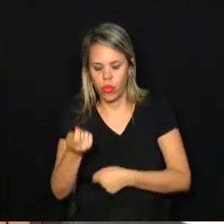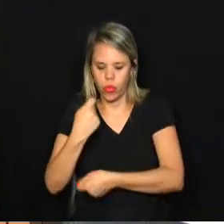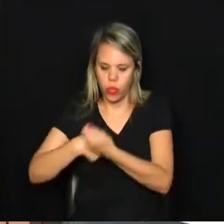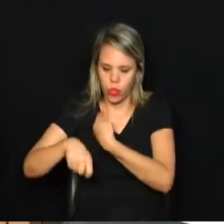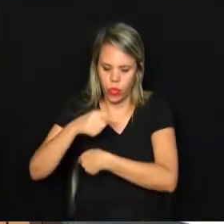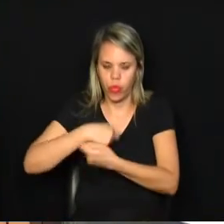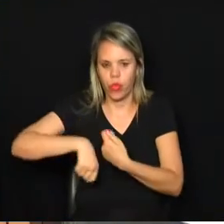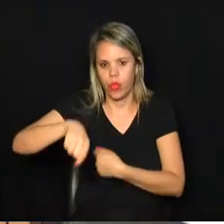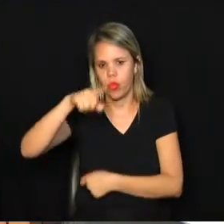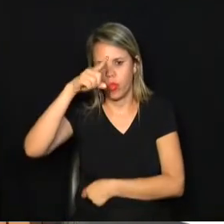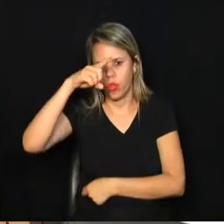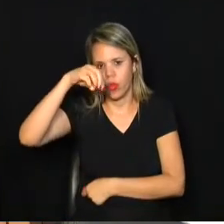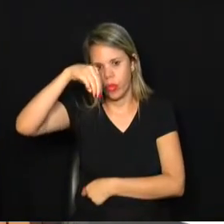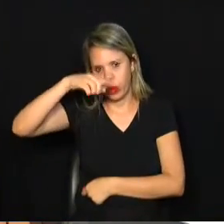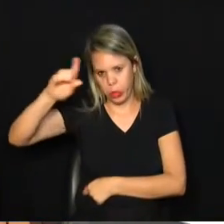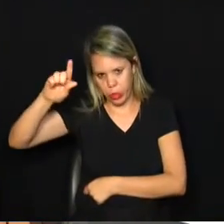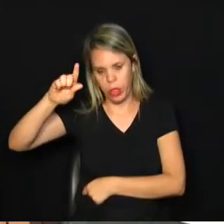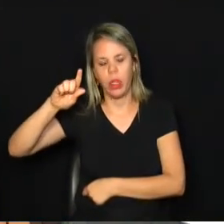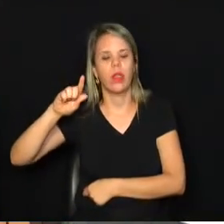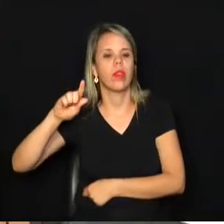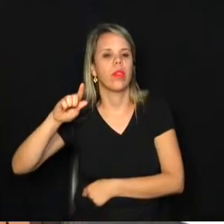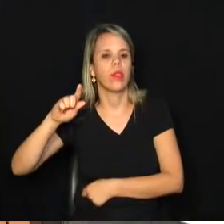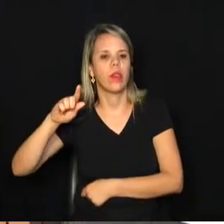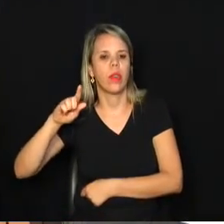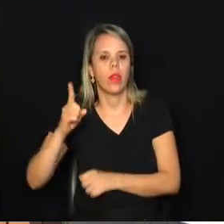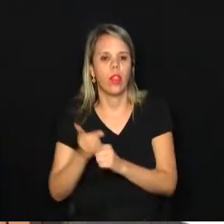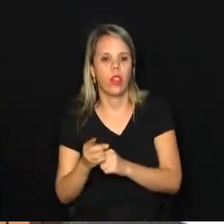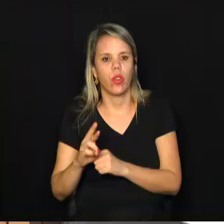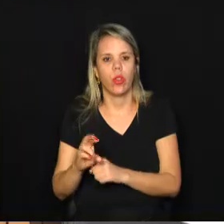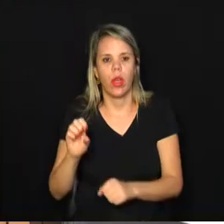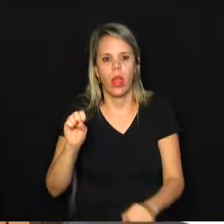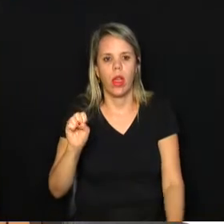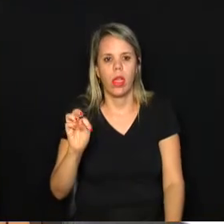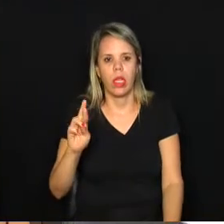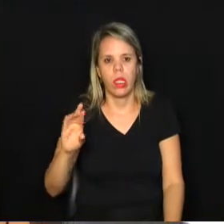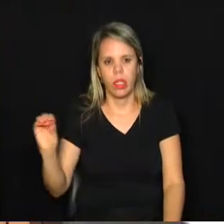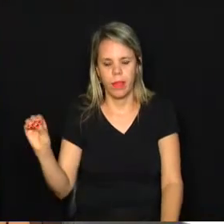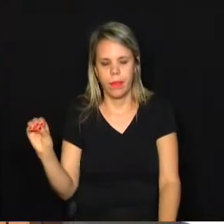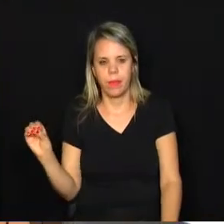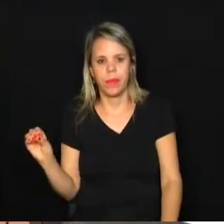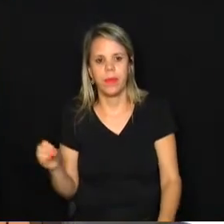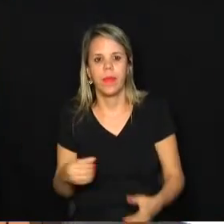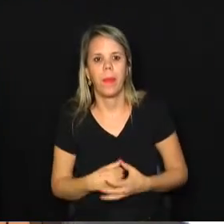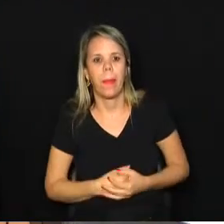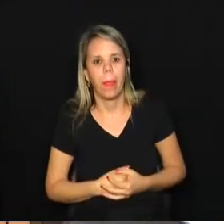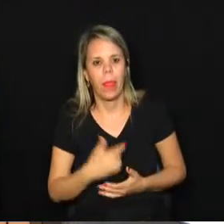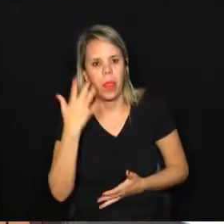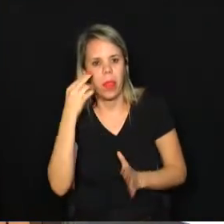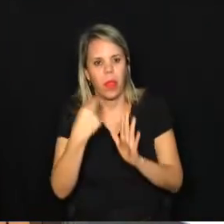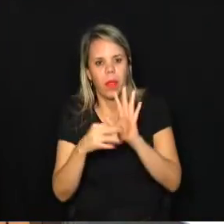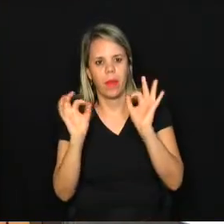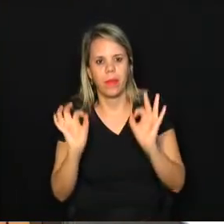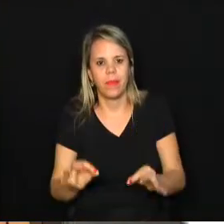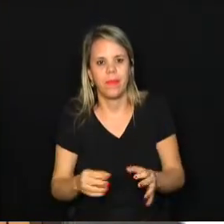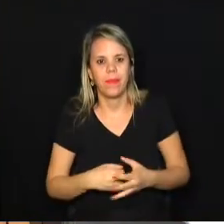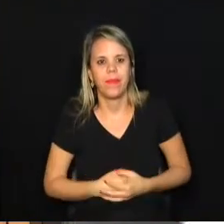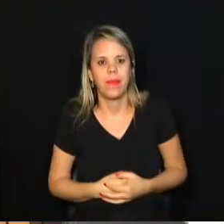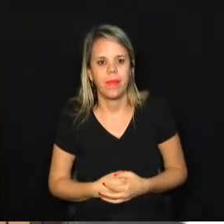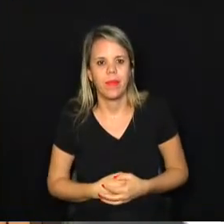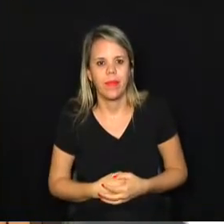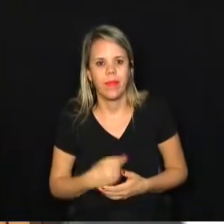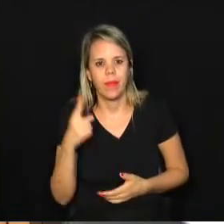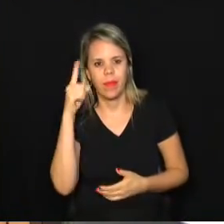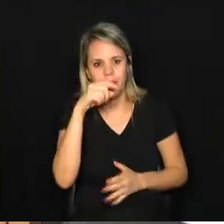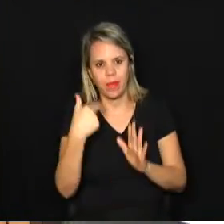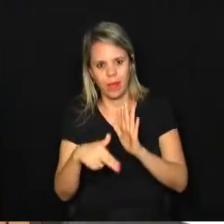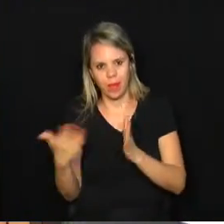da Rede Mário Gatti, muito obrigado também. Ao doutor Steno Sobotka Pieri, eu não sei se eu estou falando seu nome certo, é difícil o